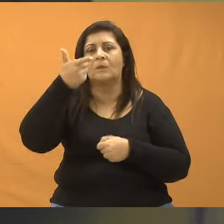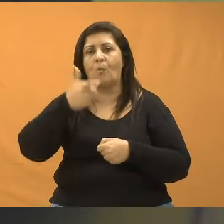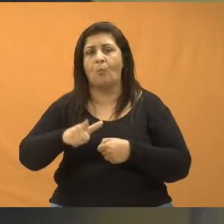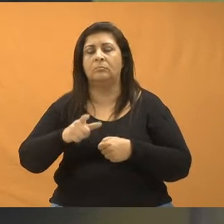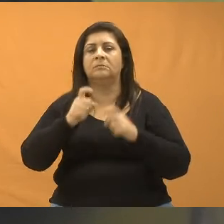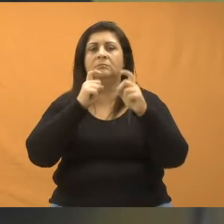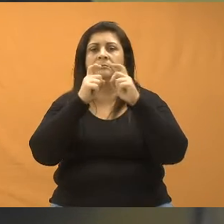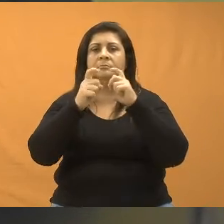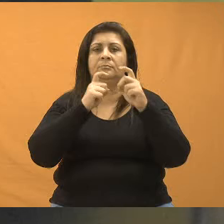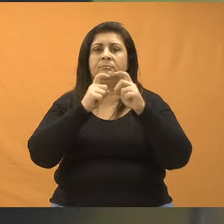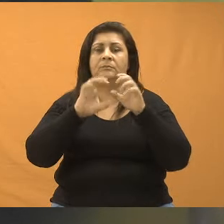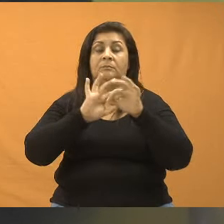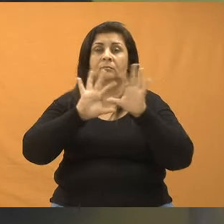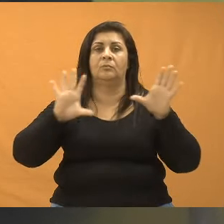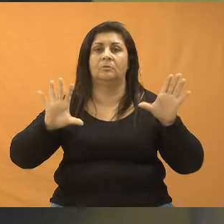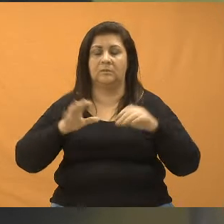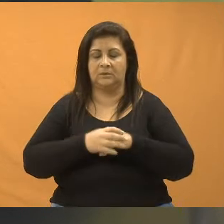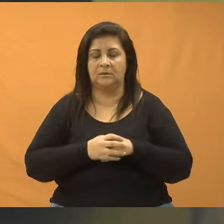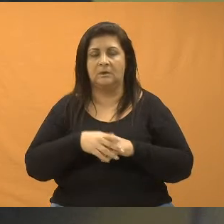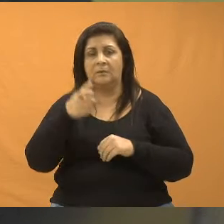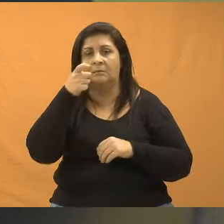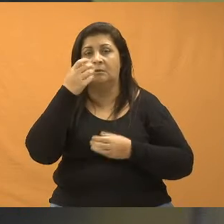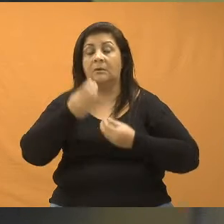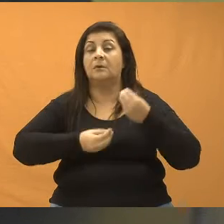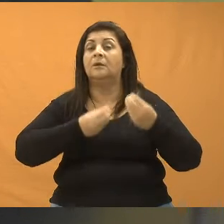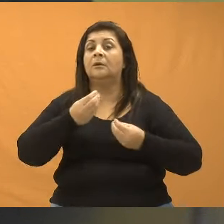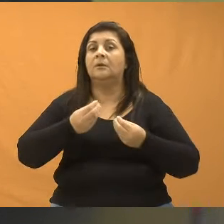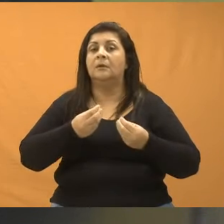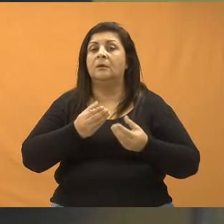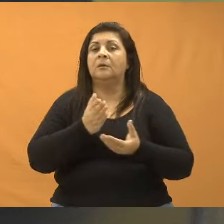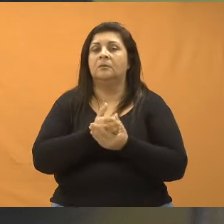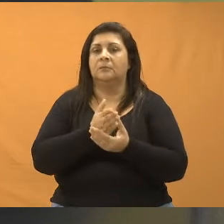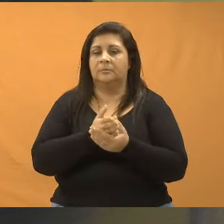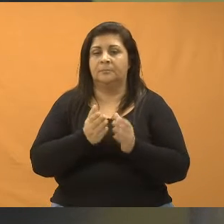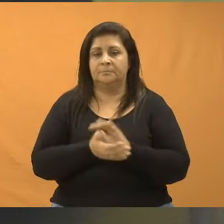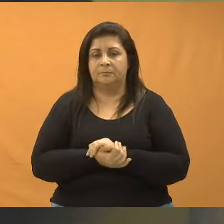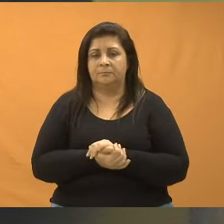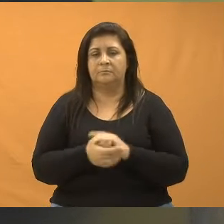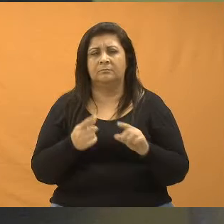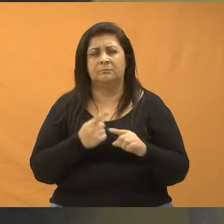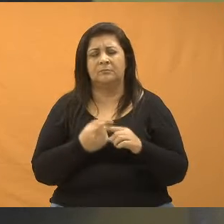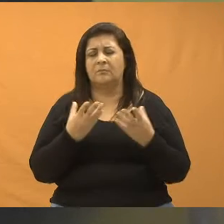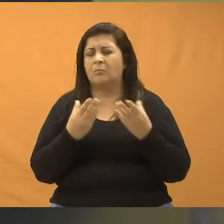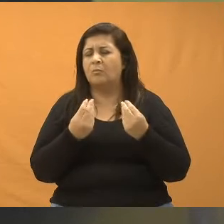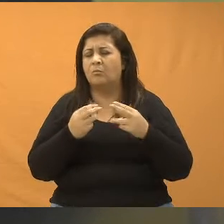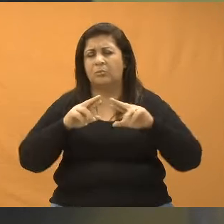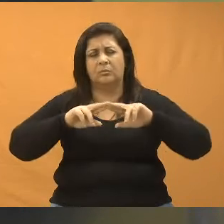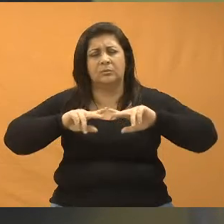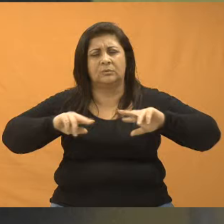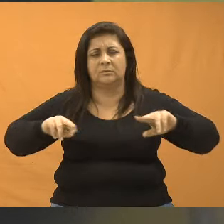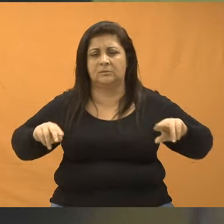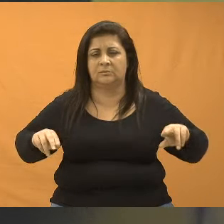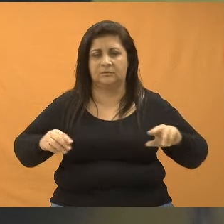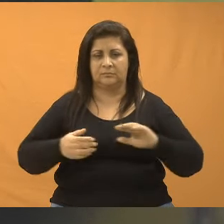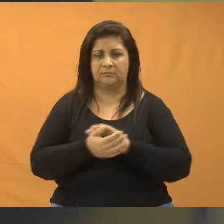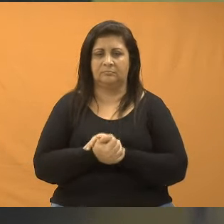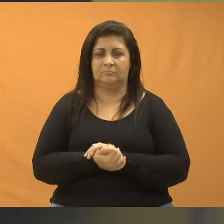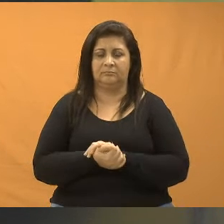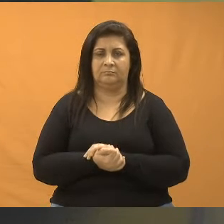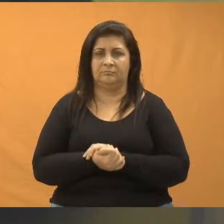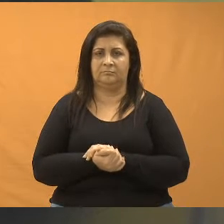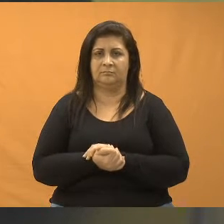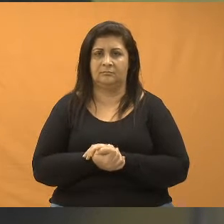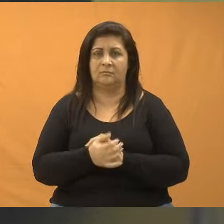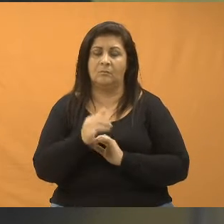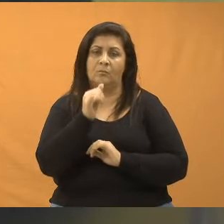públicas mais para frente, para ir monitorando como que está o processo de devolução, porque é muito complexo. A gente está falando hoje recursos